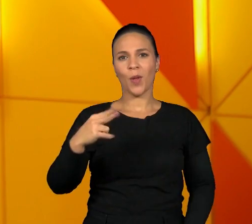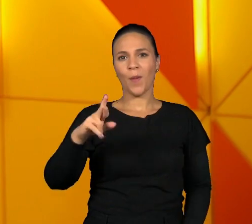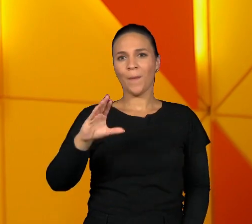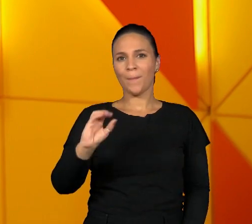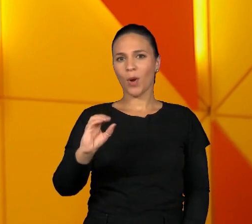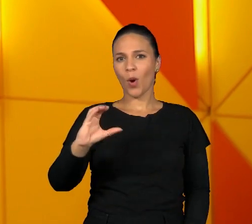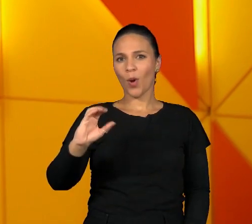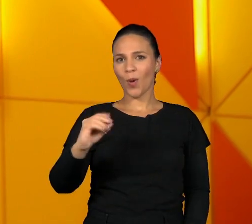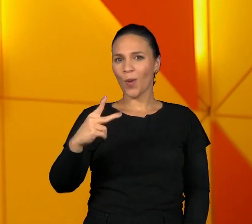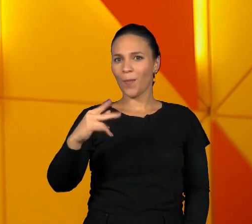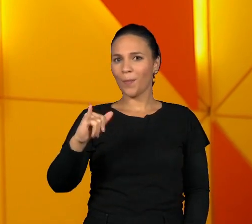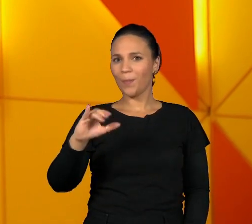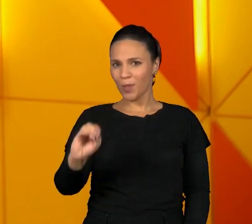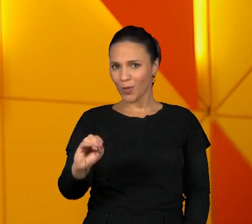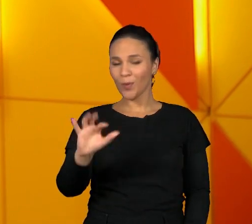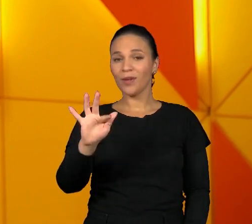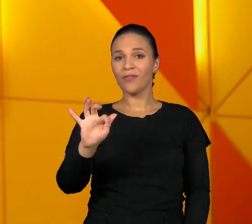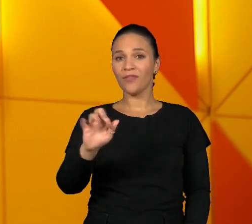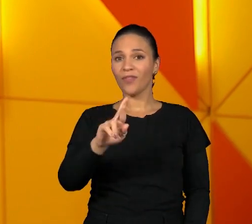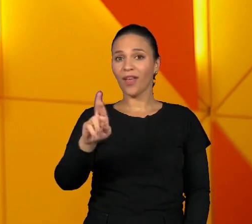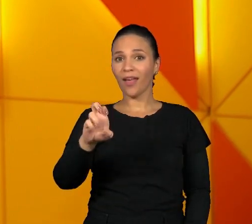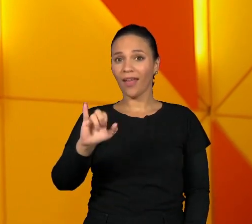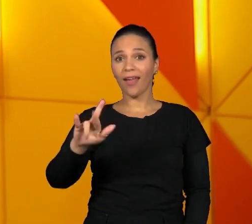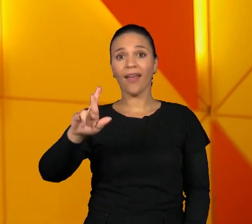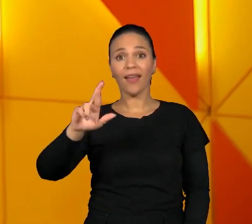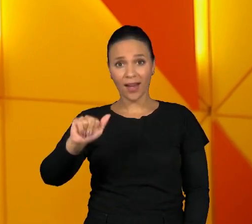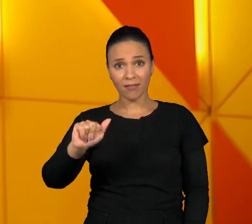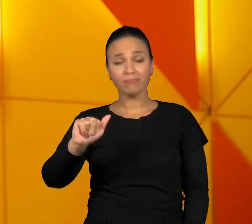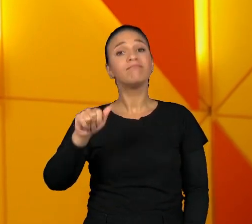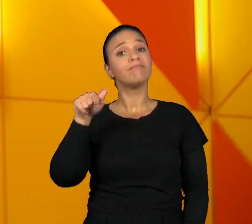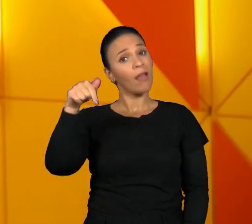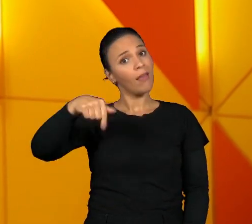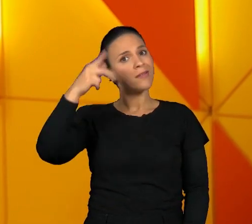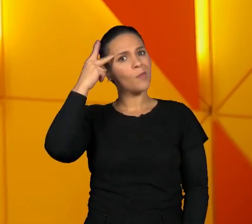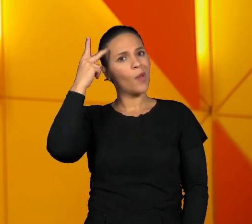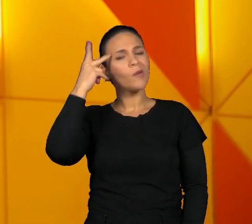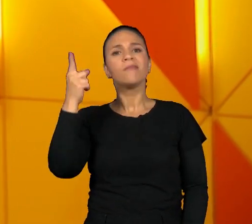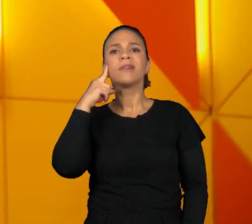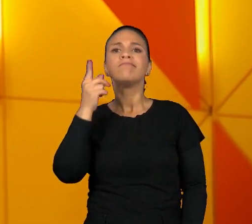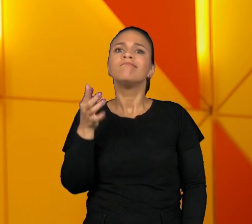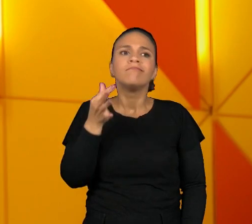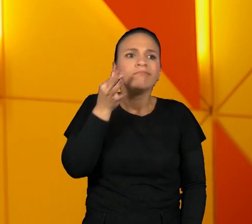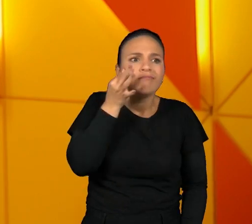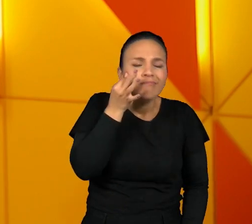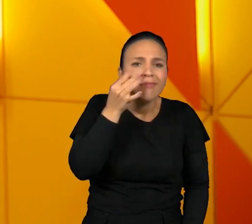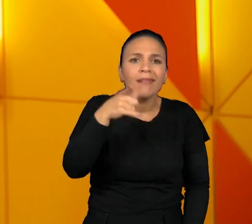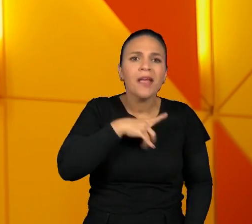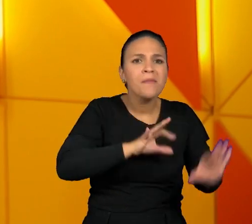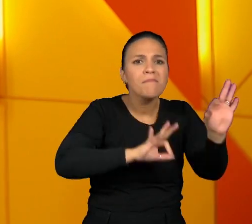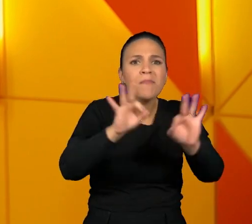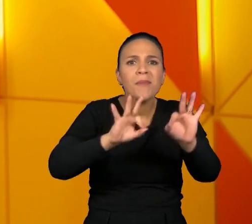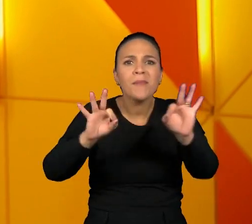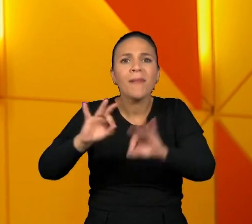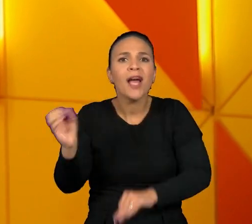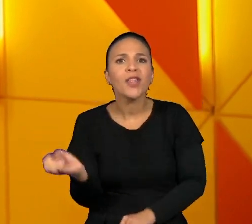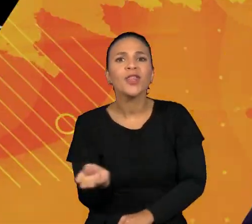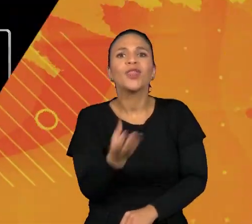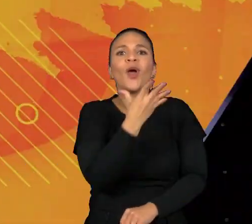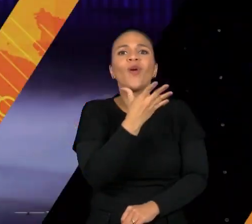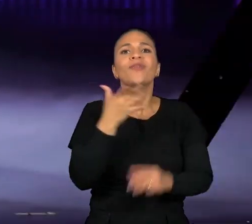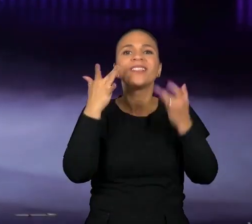para conhecer a mais nova montagem do Mágico de Oz, que pela primeira vez, gente, tem uma protagonista negra.